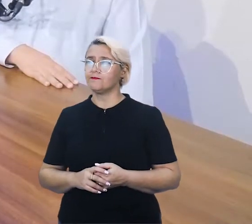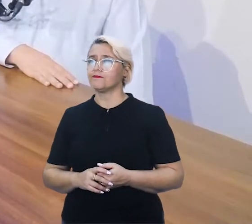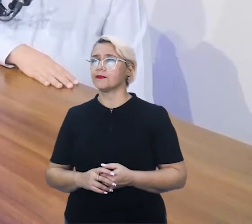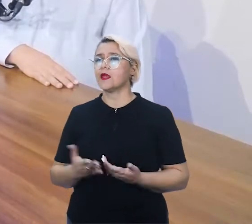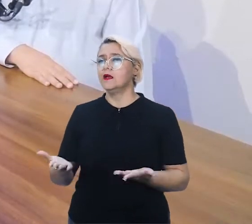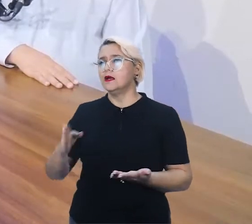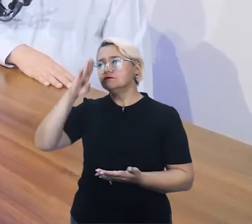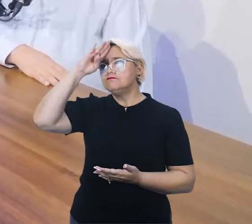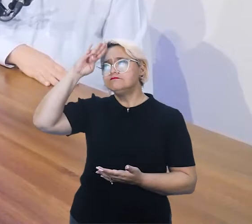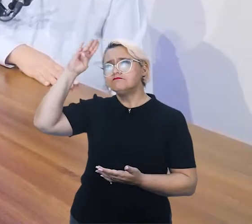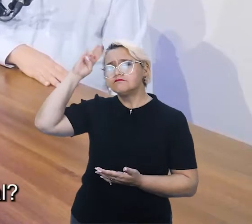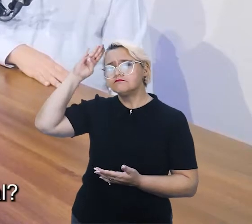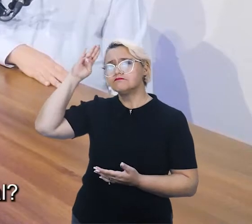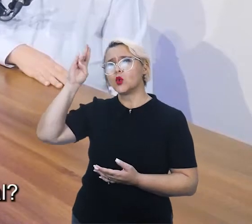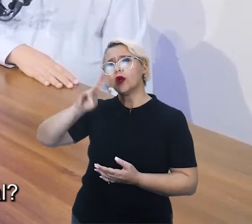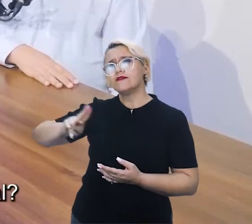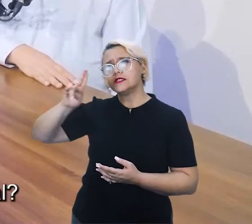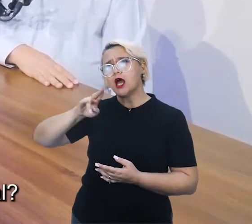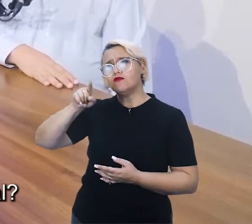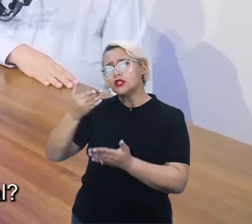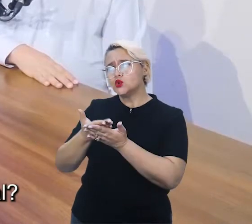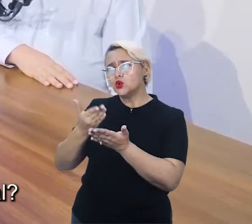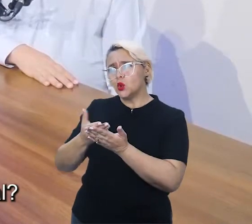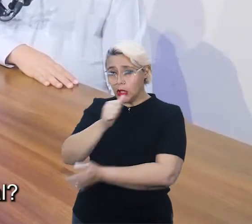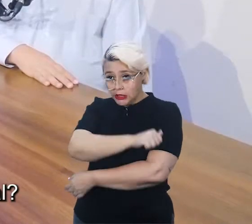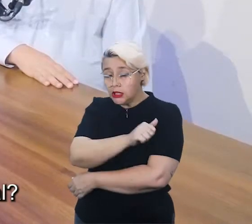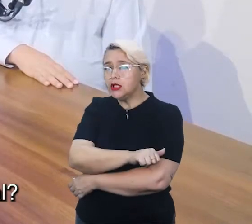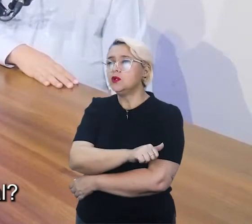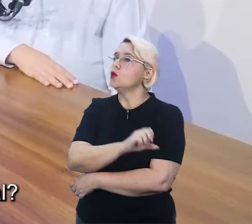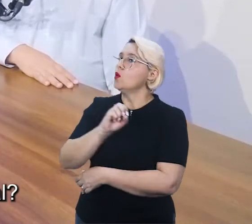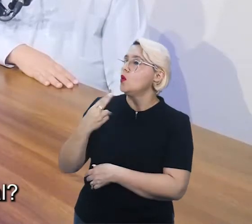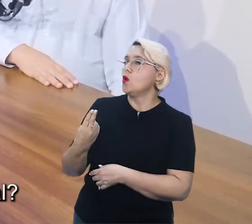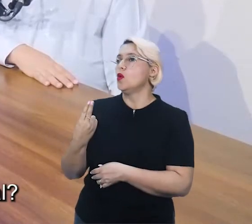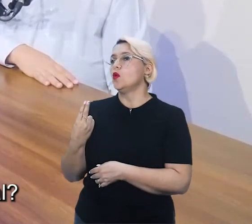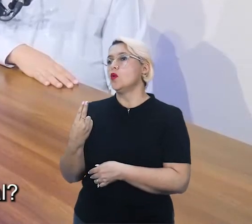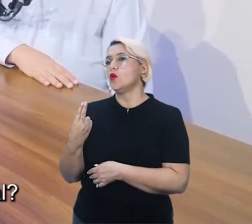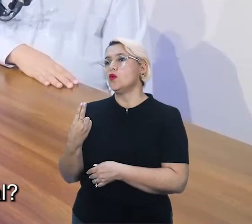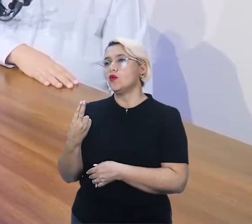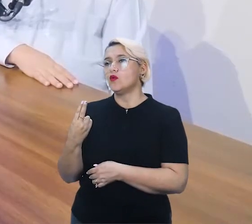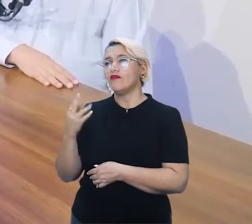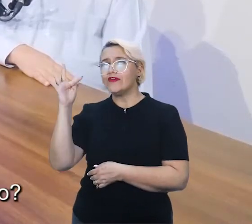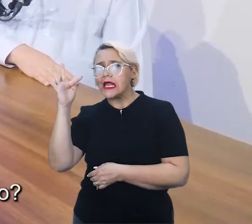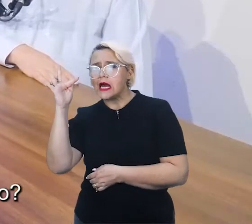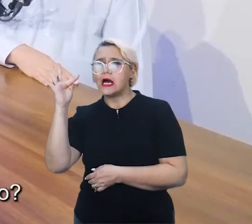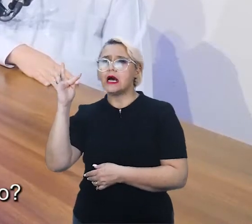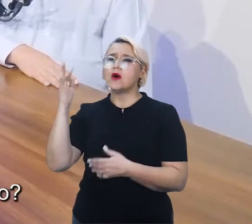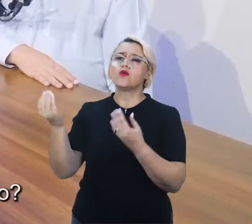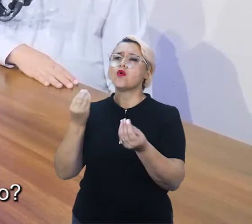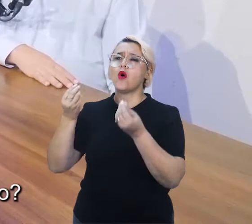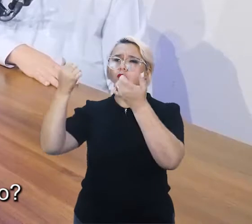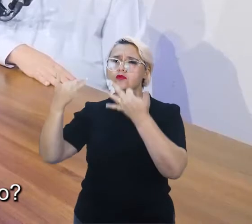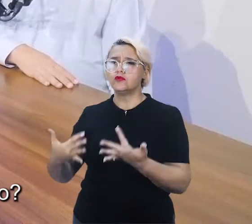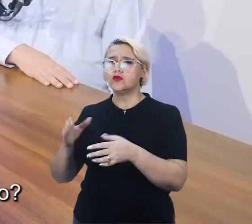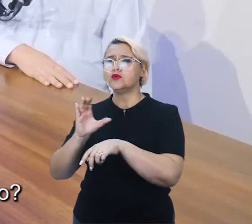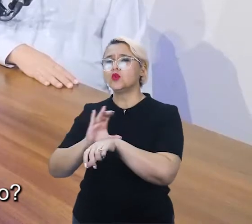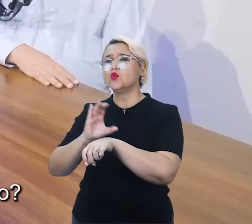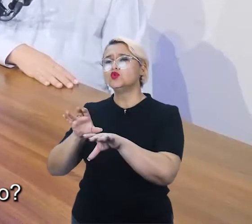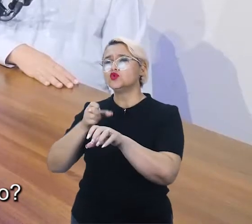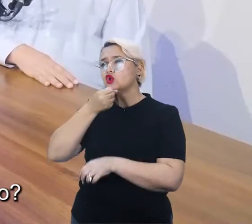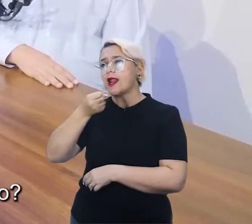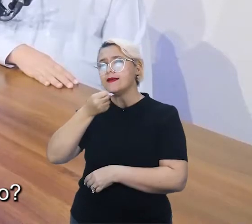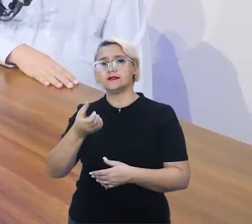academia, universidade, você fez no Rio, foi na Universidade Federal? Como é que foi o seu Foi. curso de